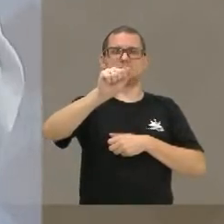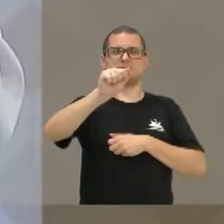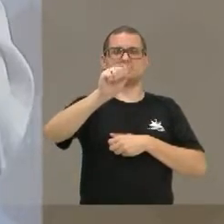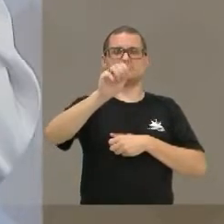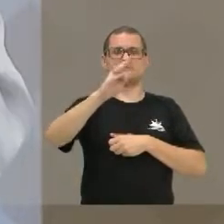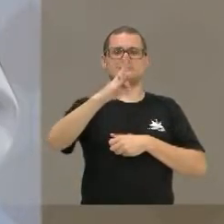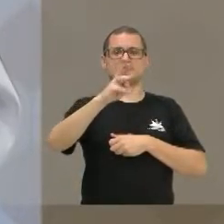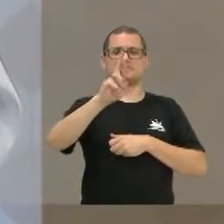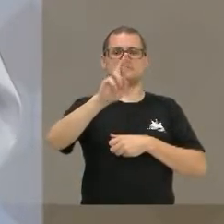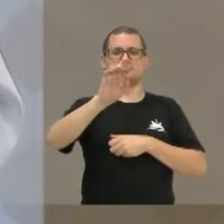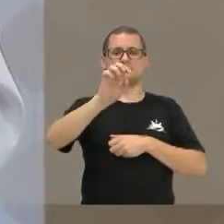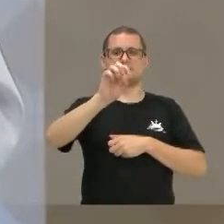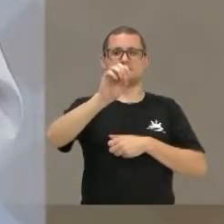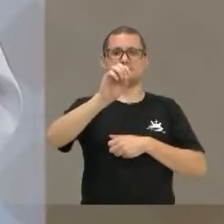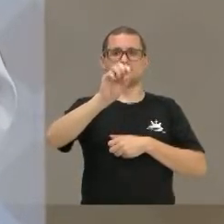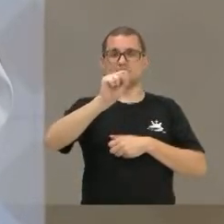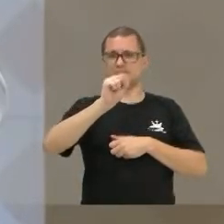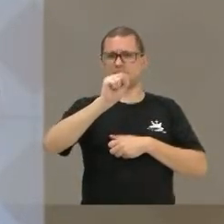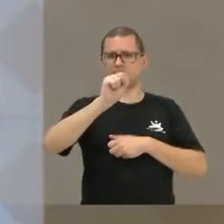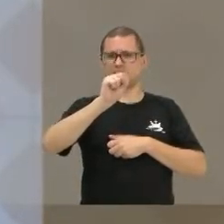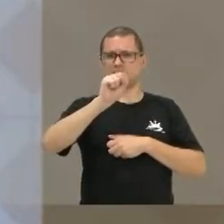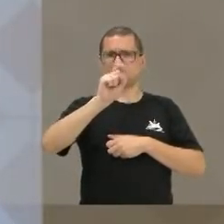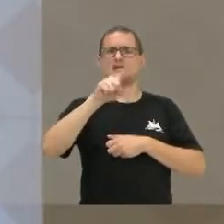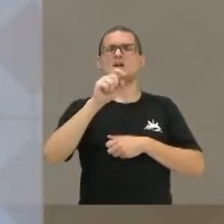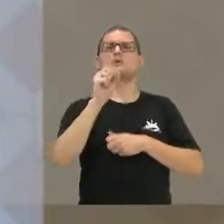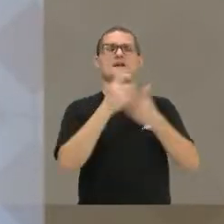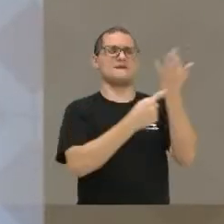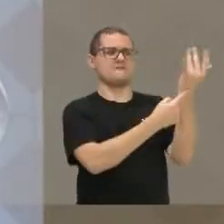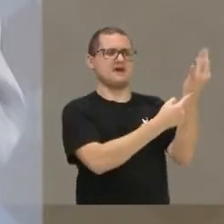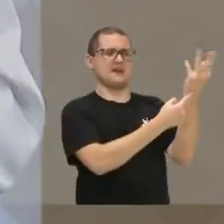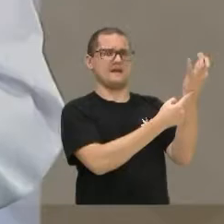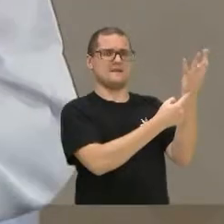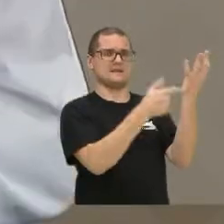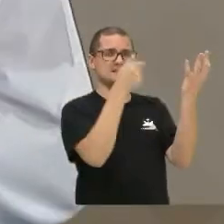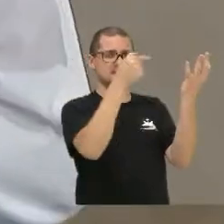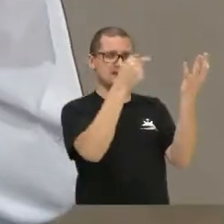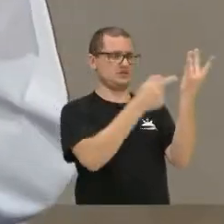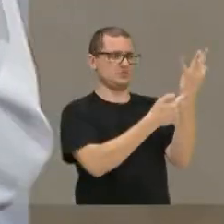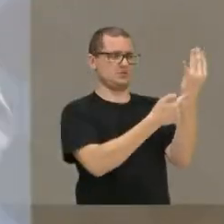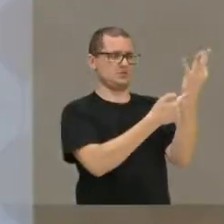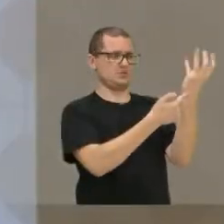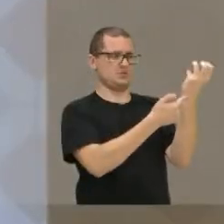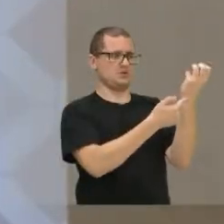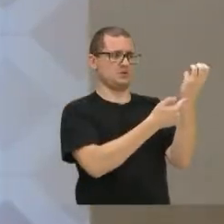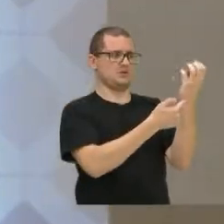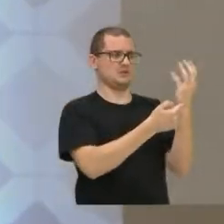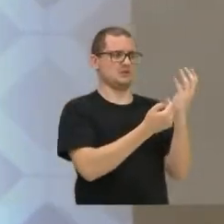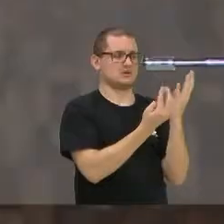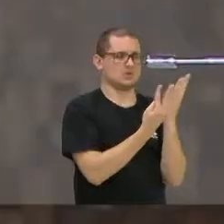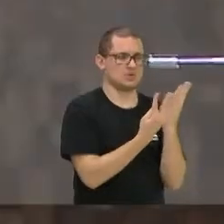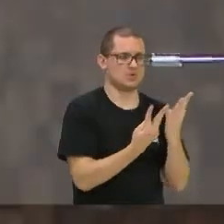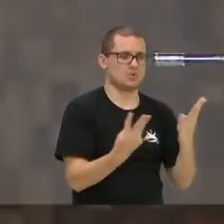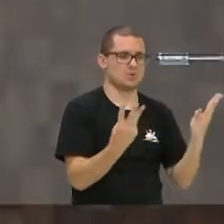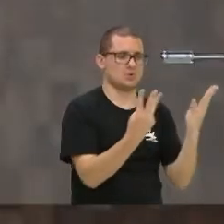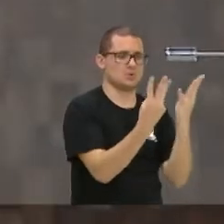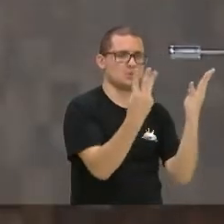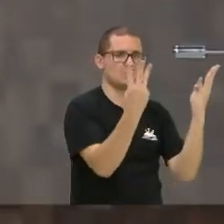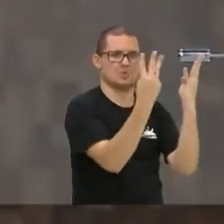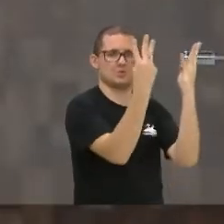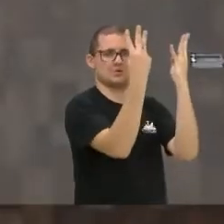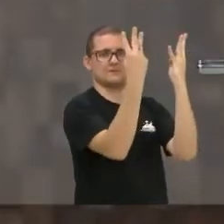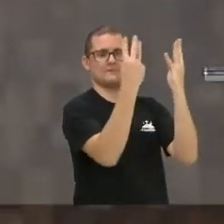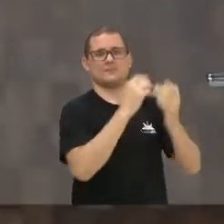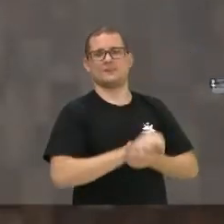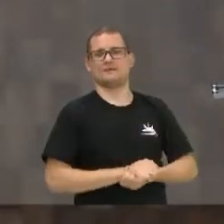que representam os sete espíritos de deus vai por favor do